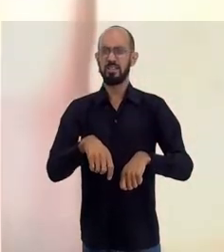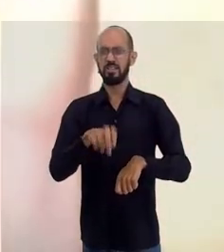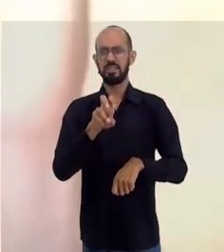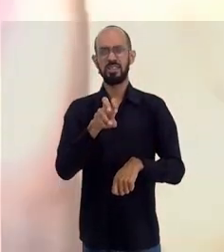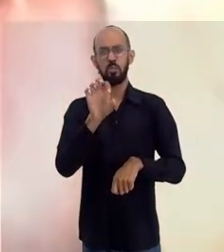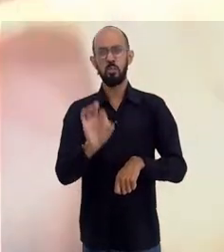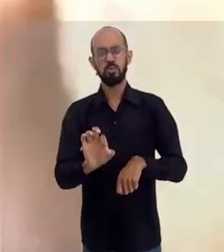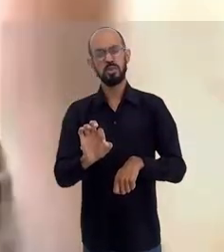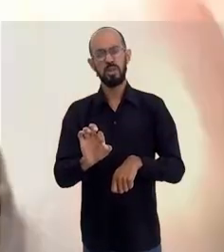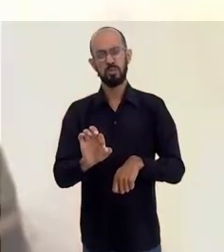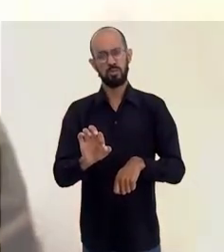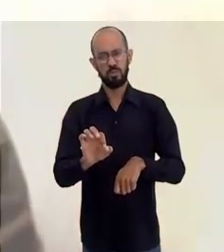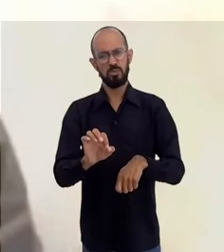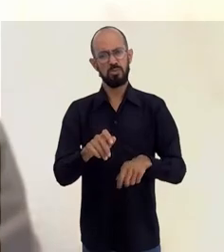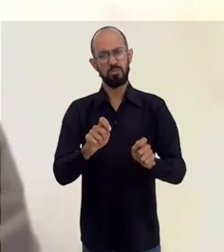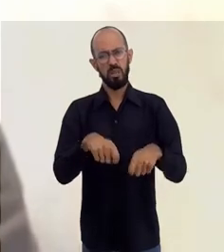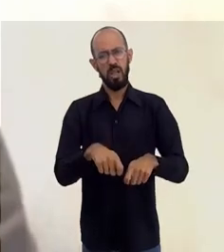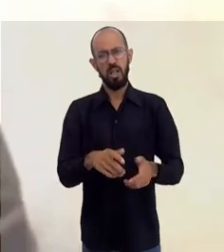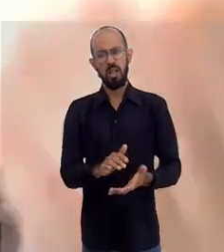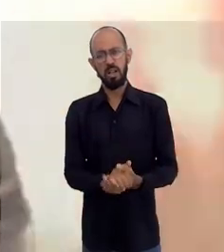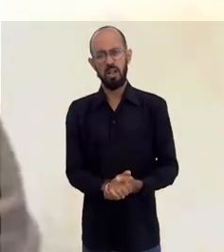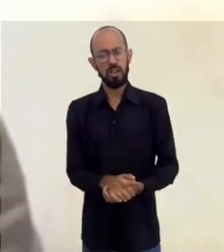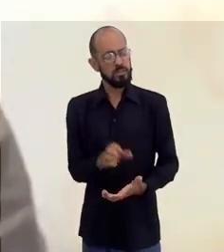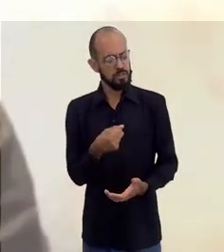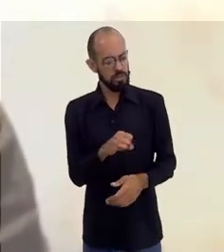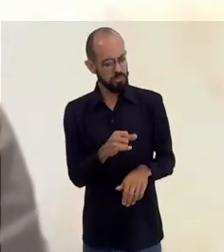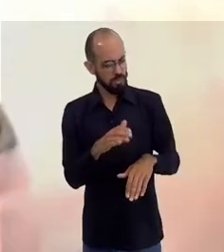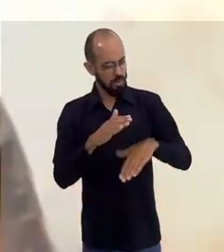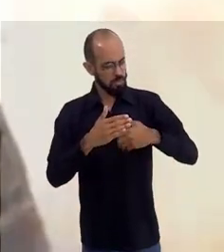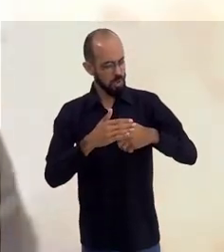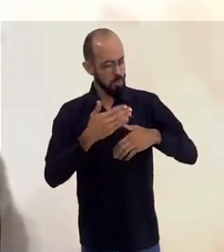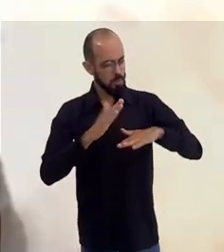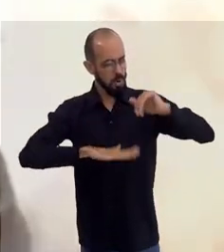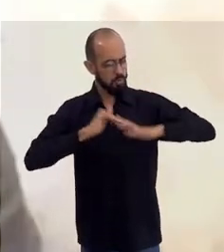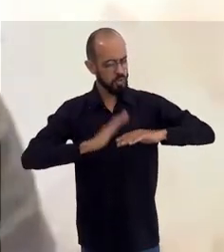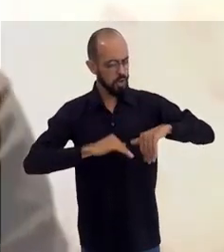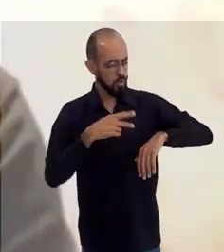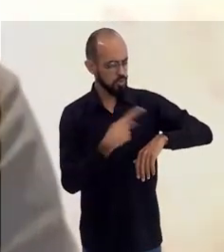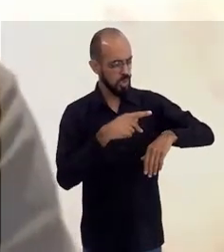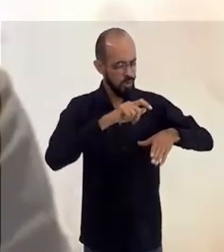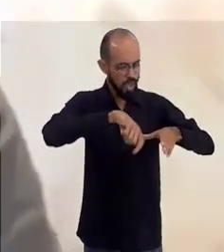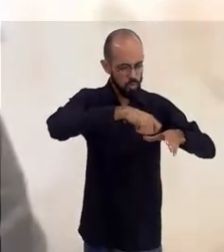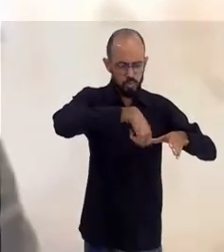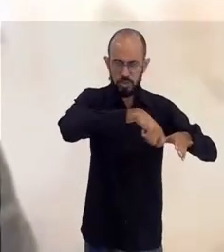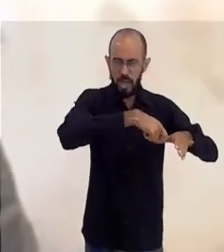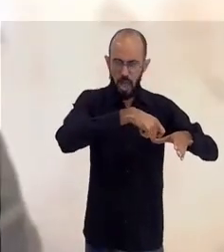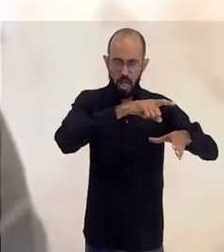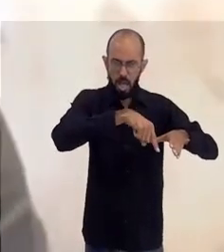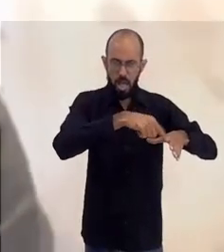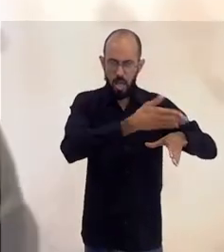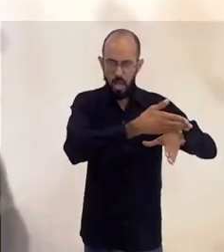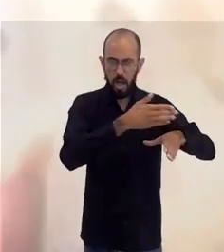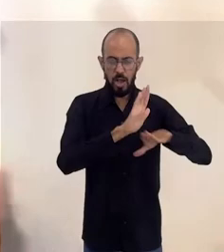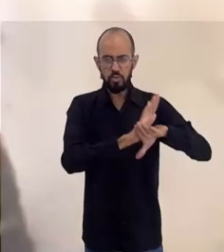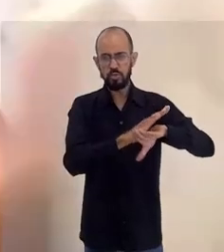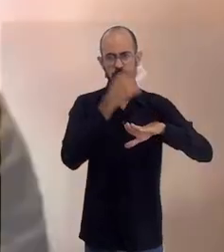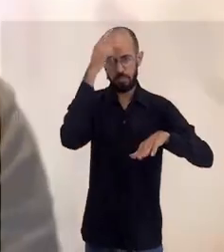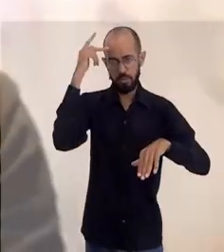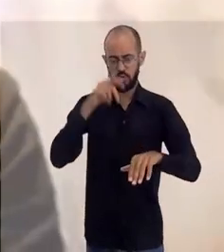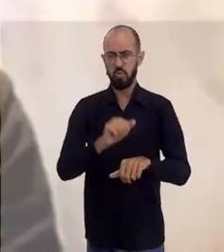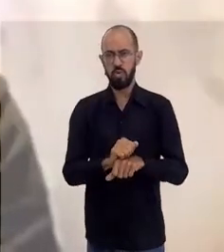cento cinco porcento eu não tenho habilidade tecnológica Qual é a sua habilidade cozinhar ajudam cozinheiro a entrar com o